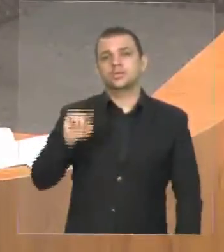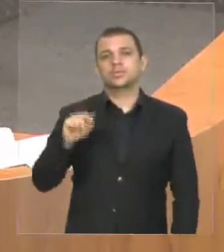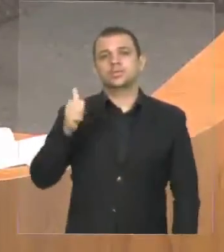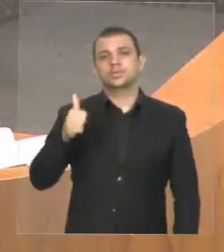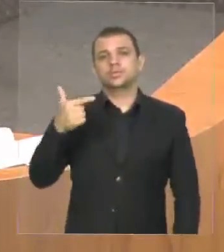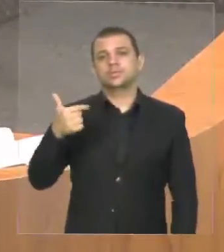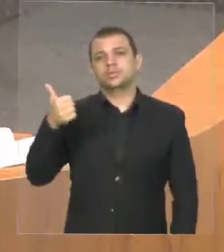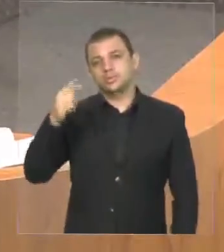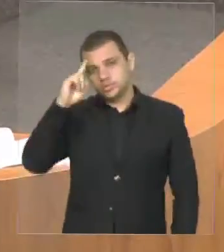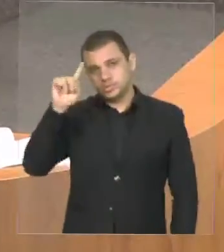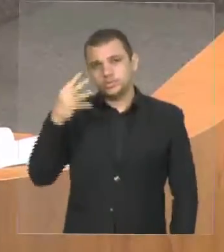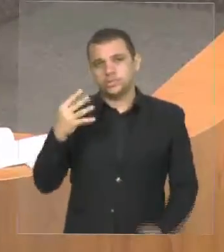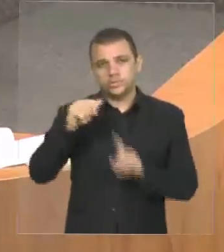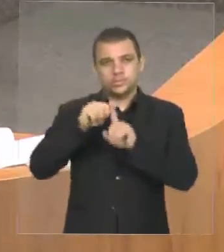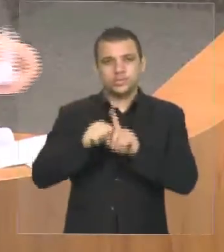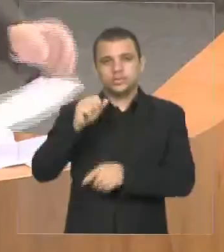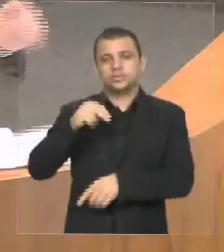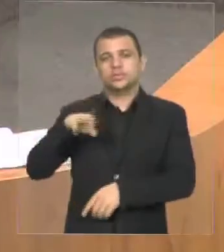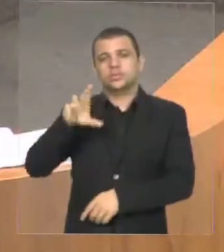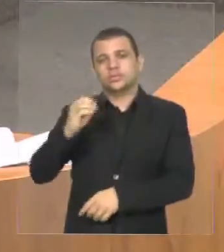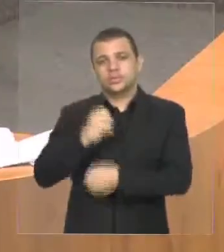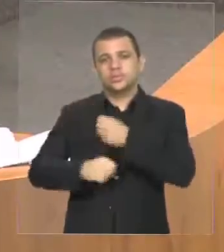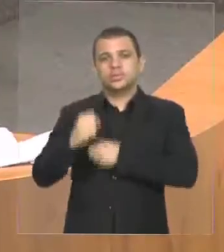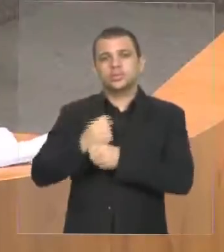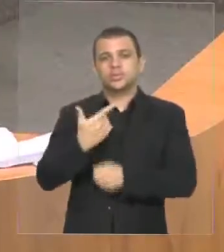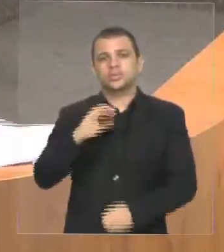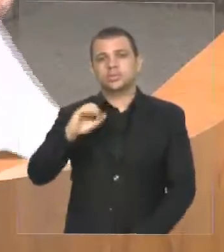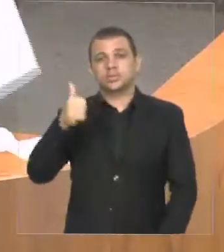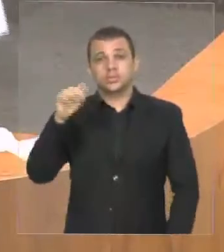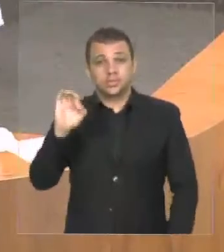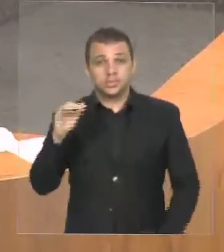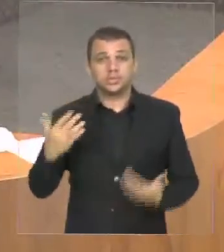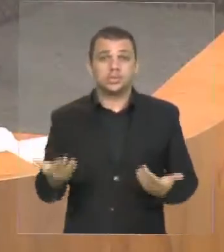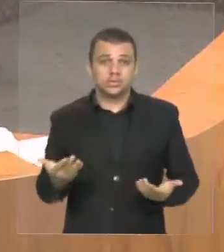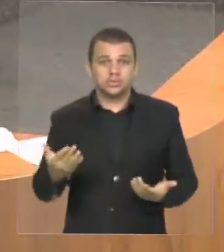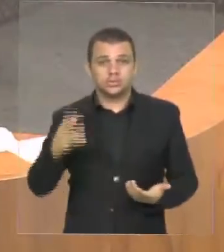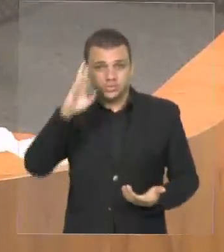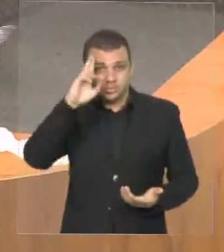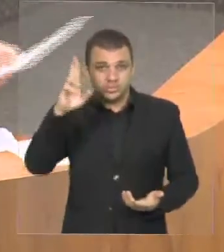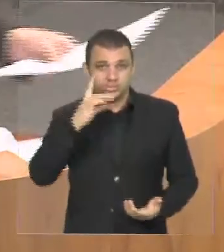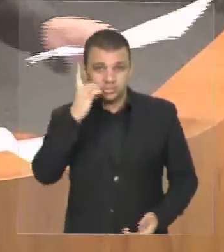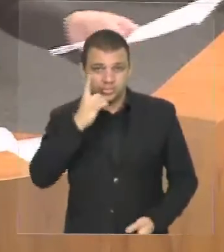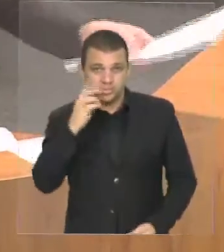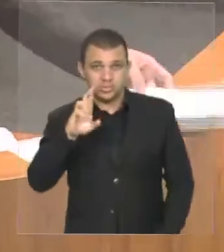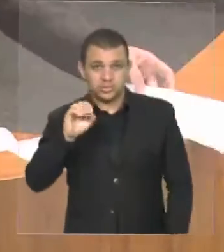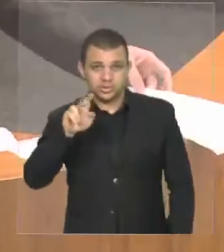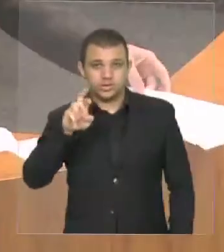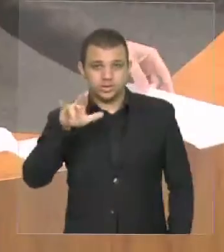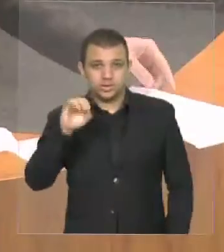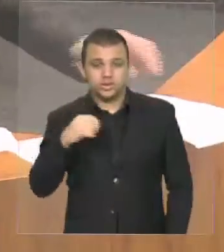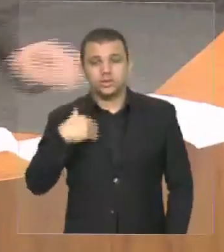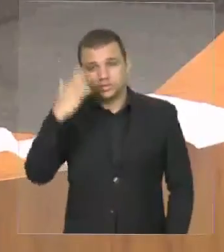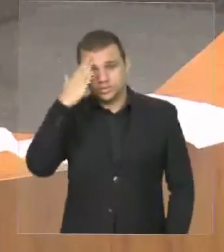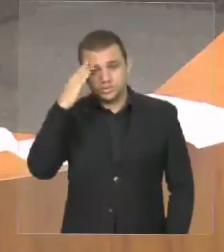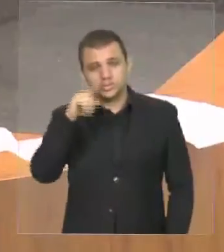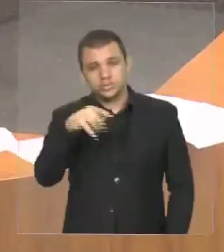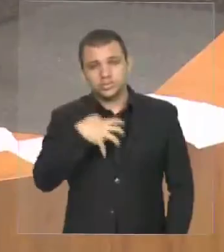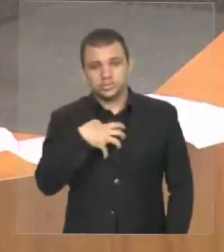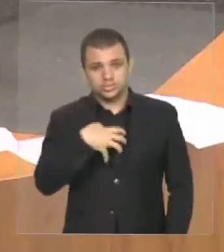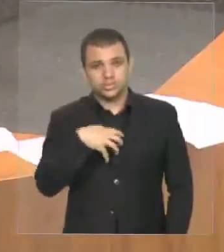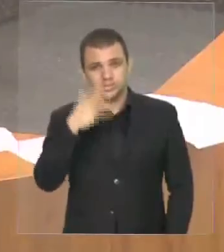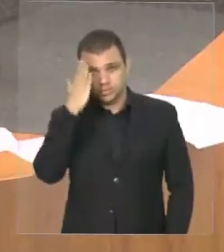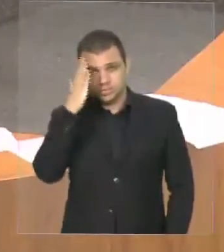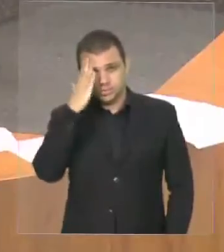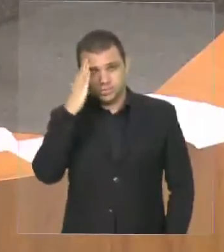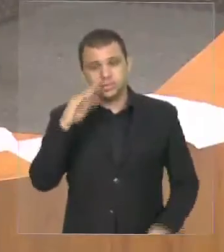de 4 de março de 2010. Portanto, deputado Rogério Cafeteira, eu sei da sensibilidade de Vossa Excelência